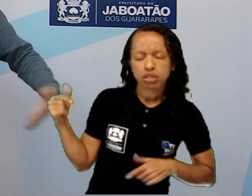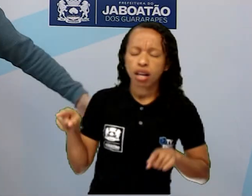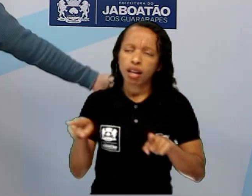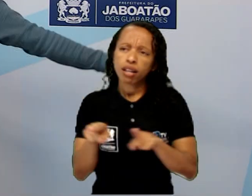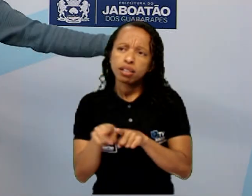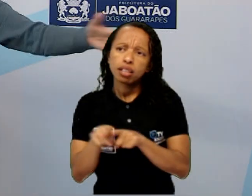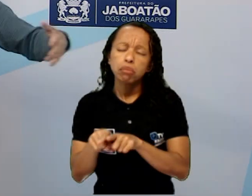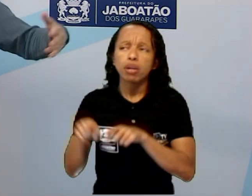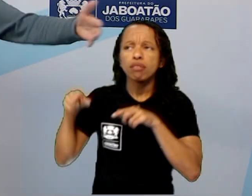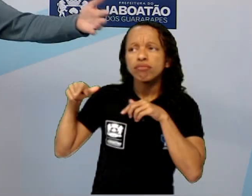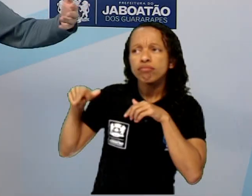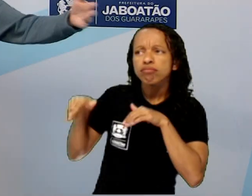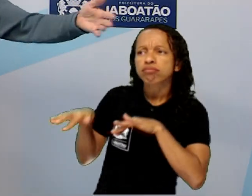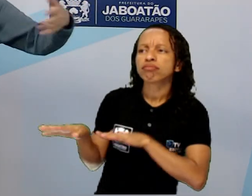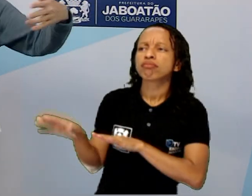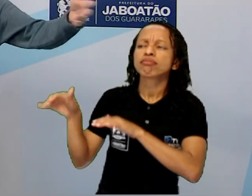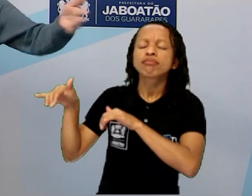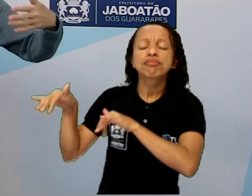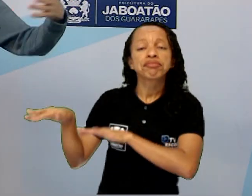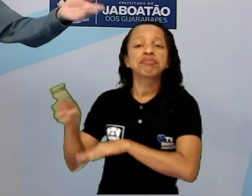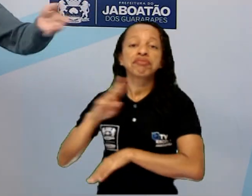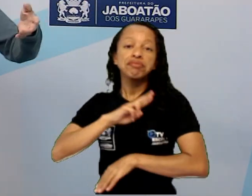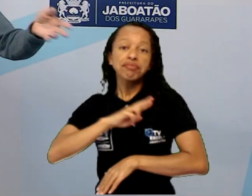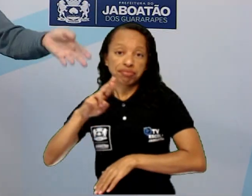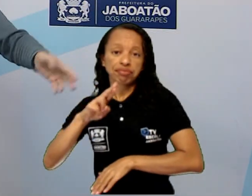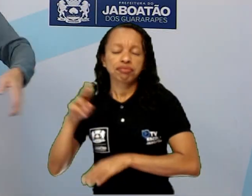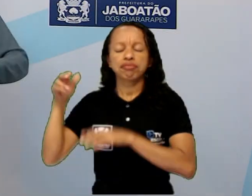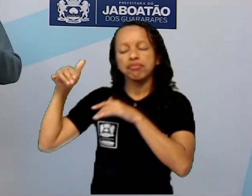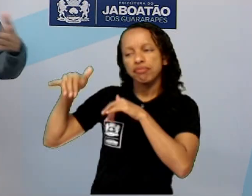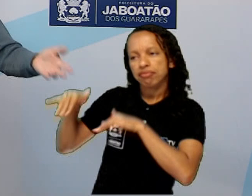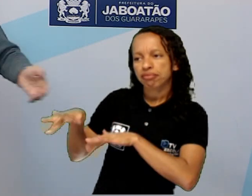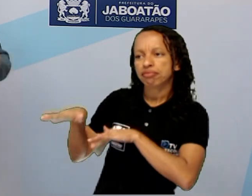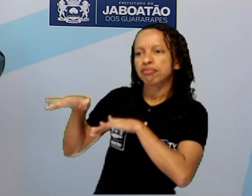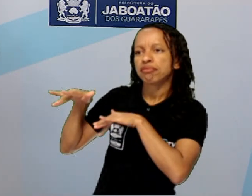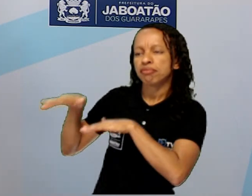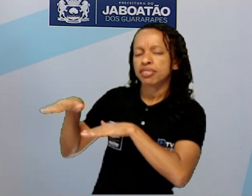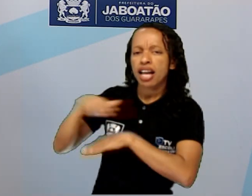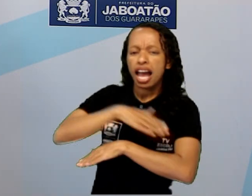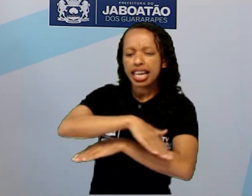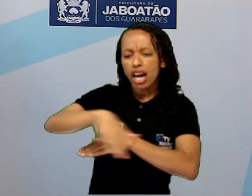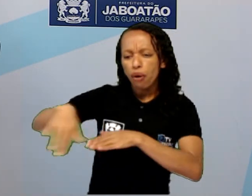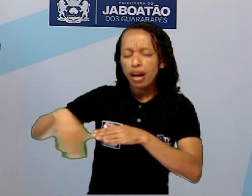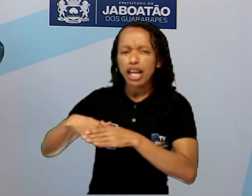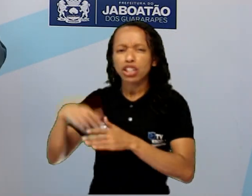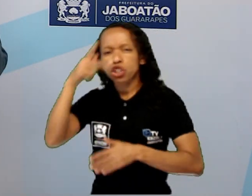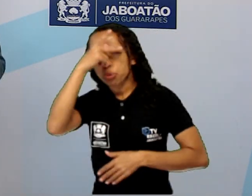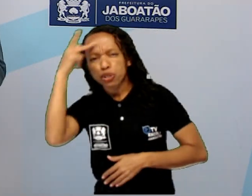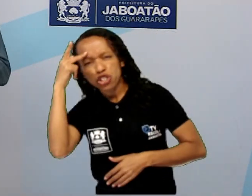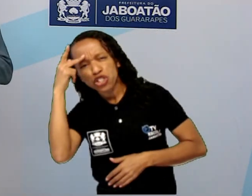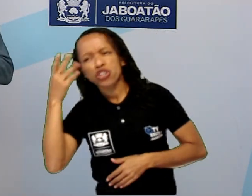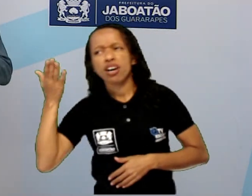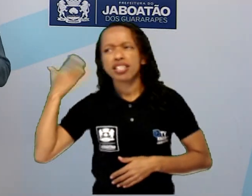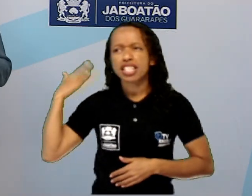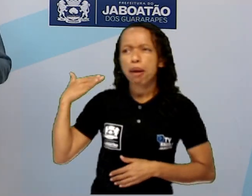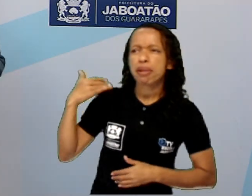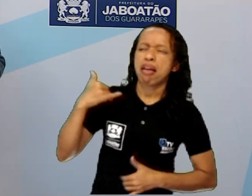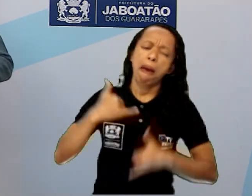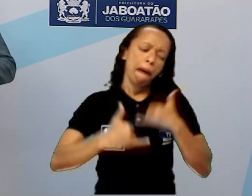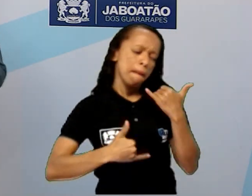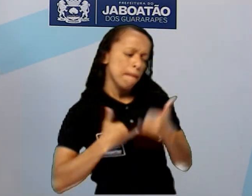ficavam ali na rebarba brincando, tirando onda, jogando coisa um no outro, né? Principalmente borra de